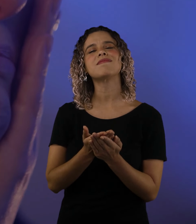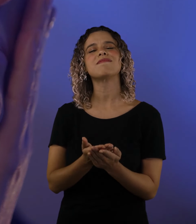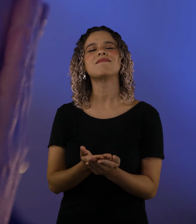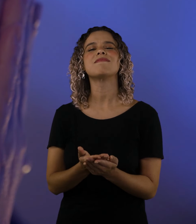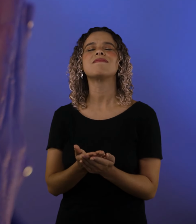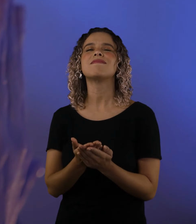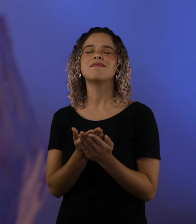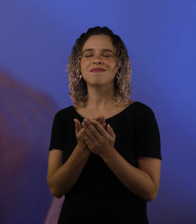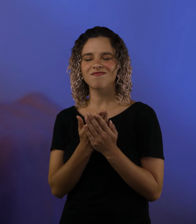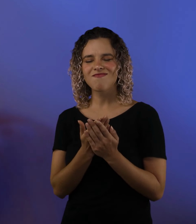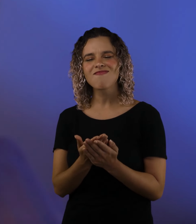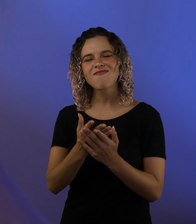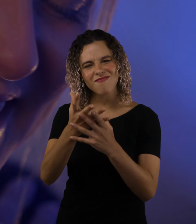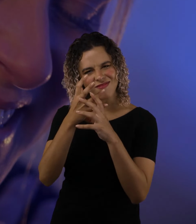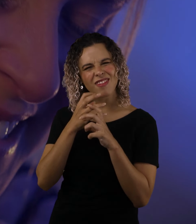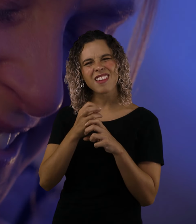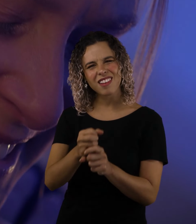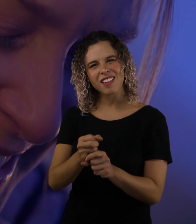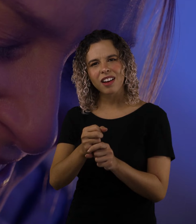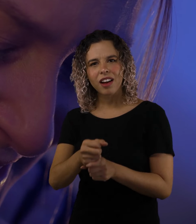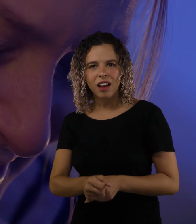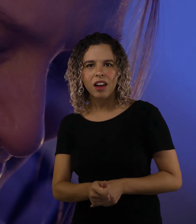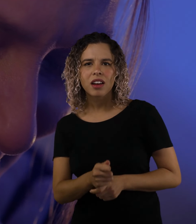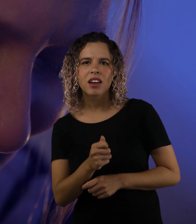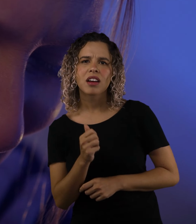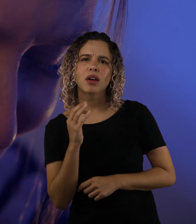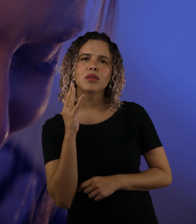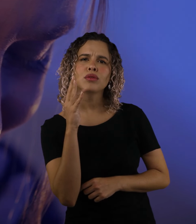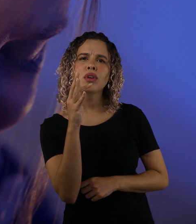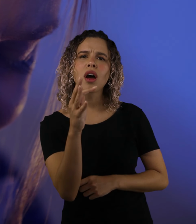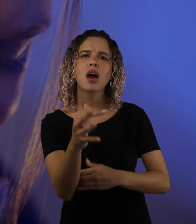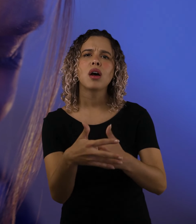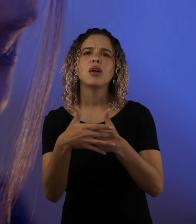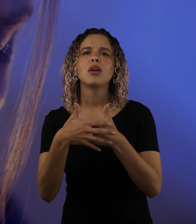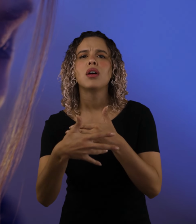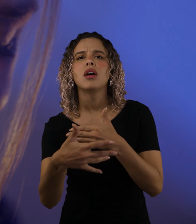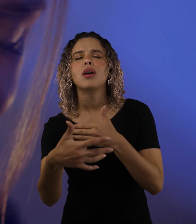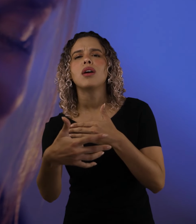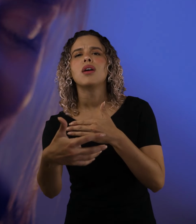as mãos. And I believe, 'cause I can't see